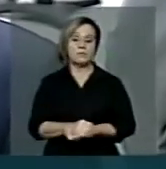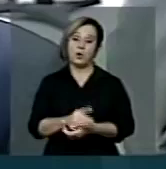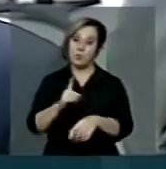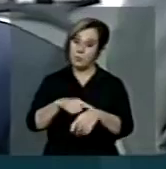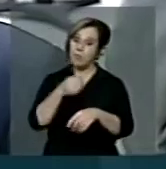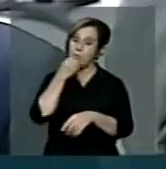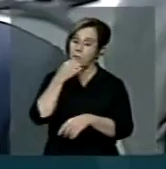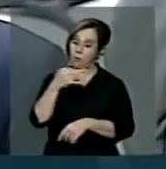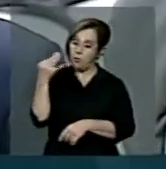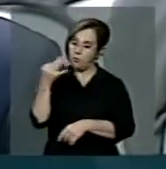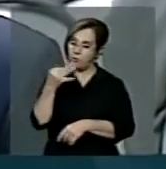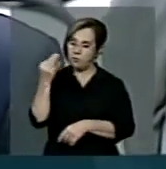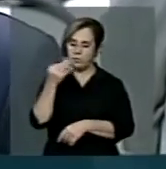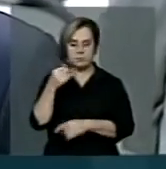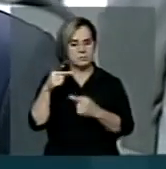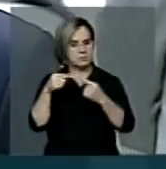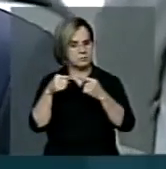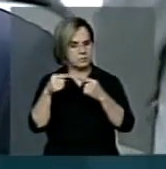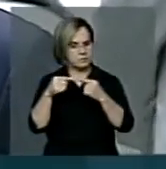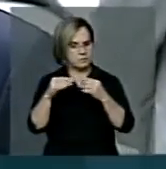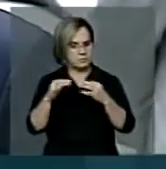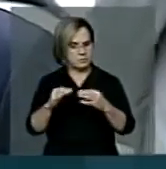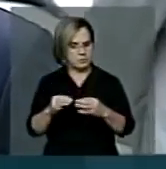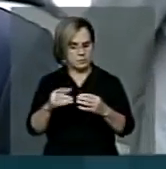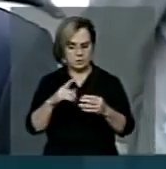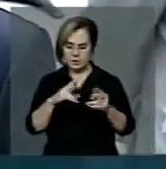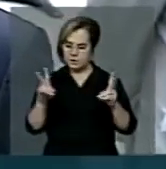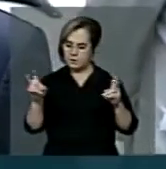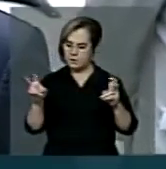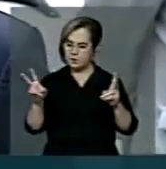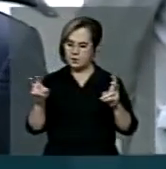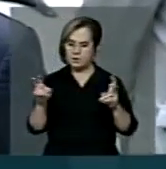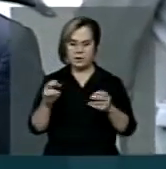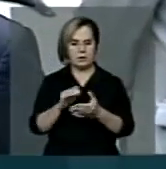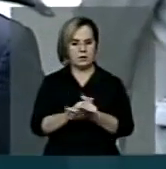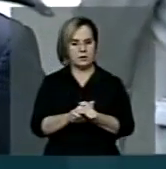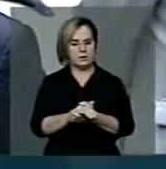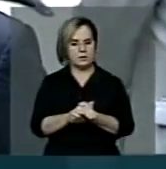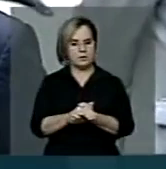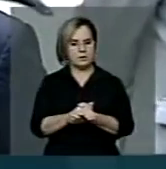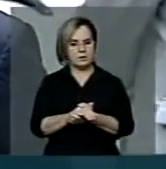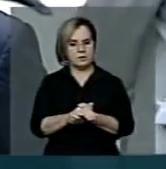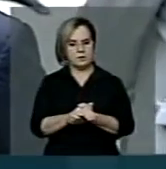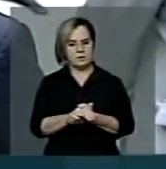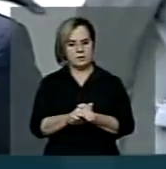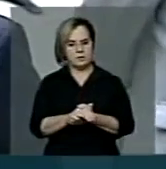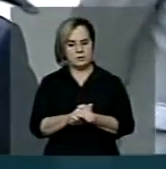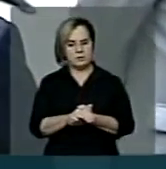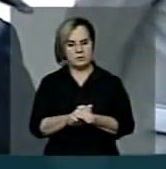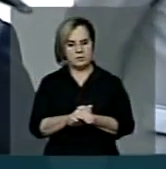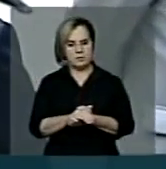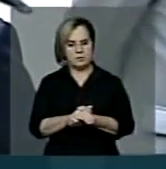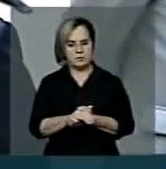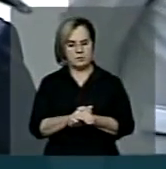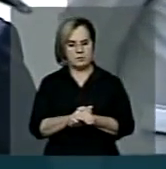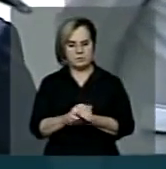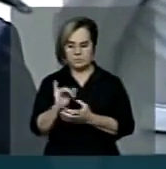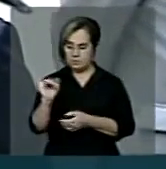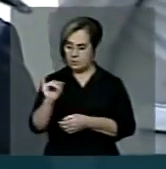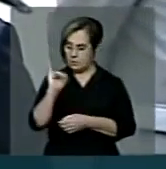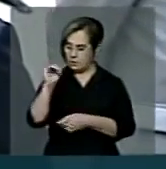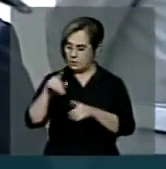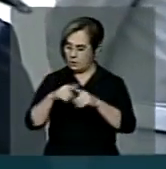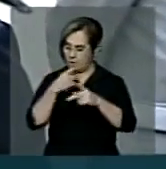oportuno, profundo e que aborda, quase esgotando o assunto, mas registrar